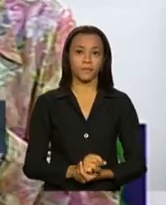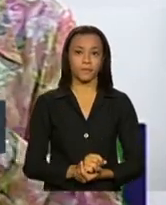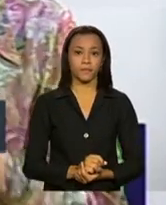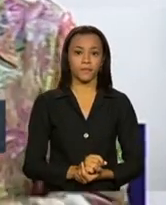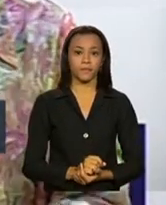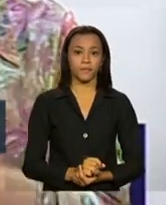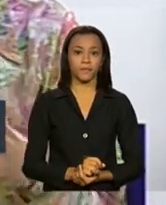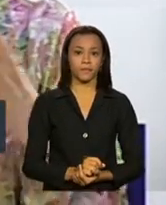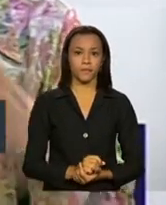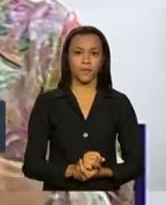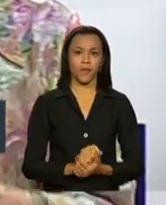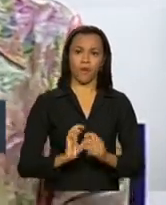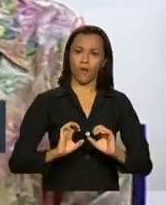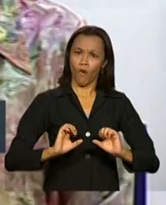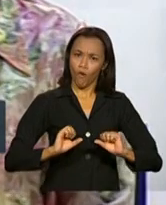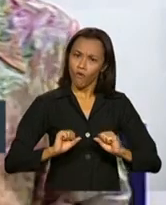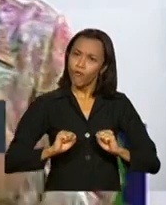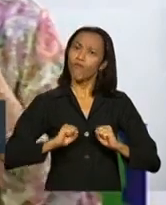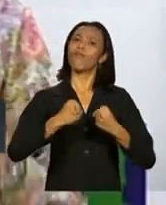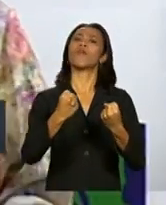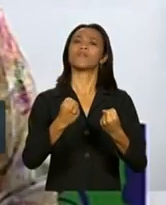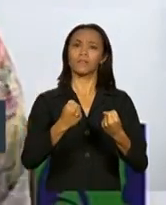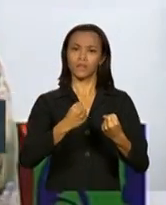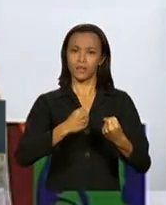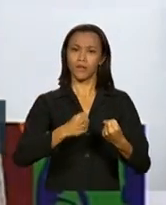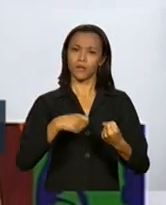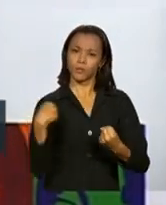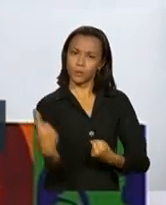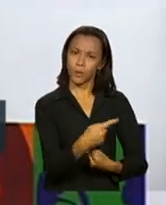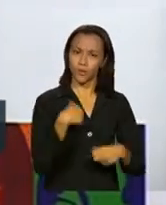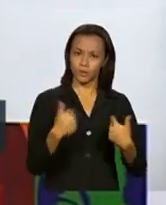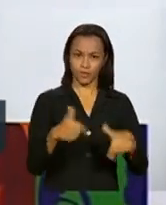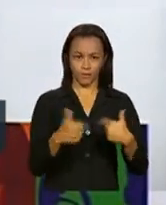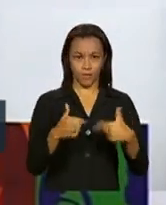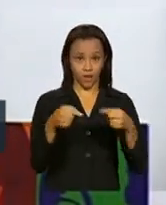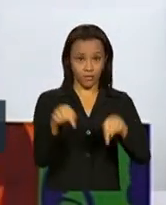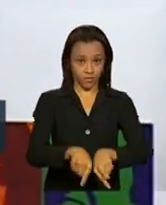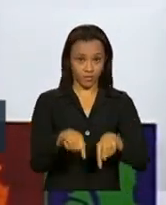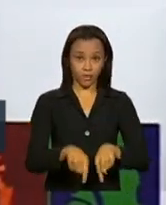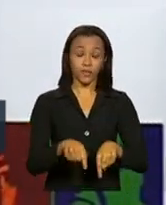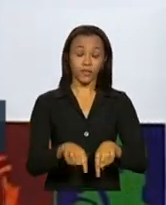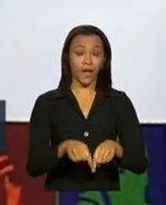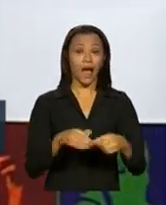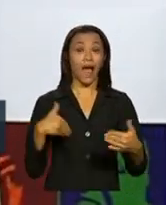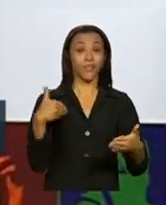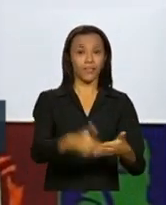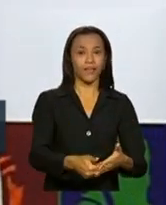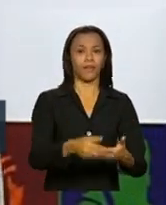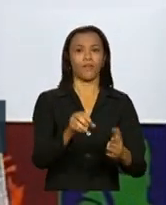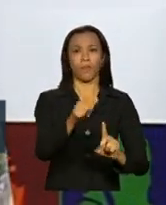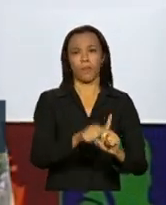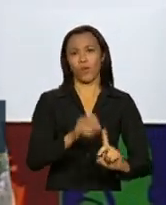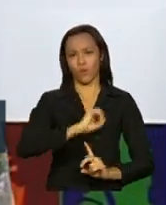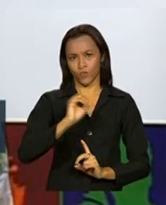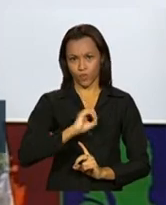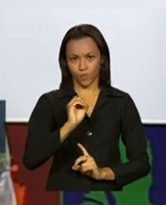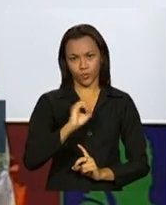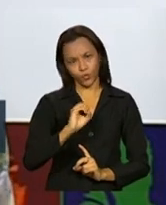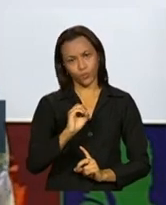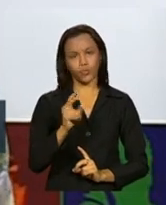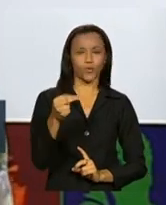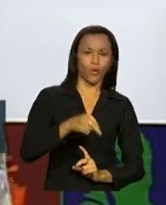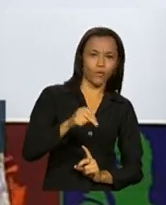eh fortalecerá o nosso quadro aqui na SPM até outubro né outubro e